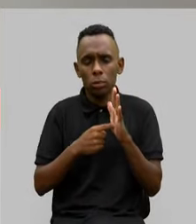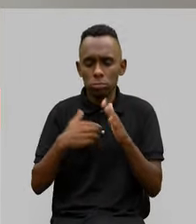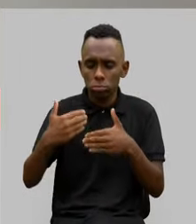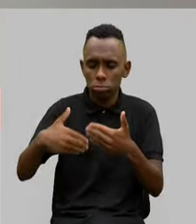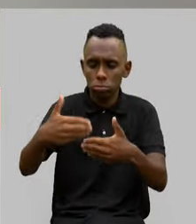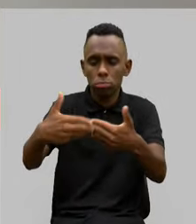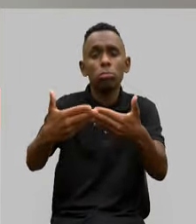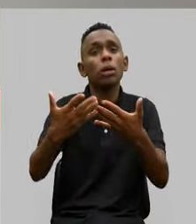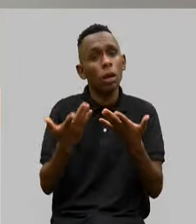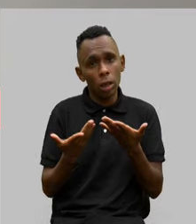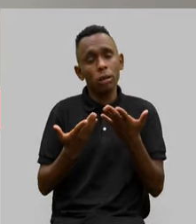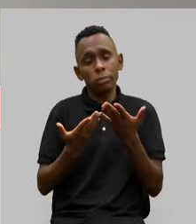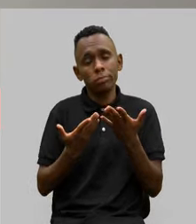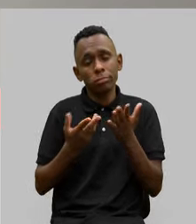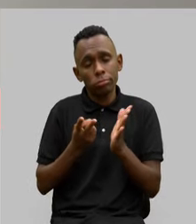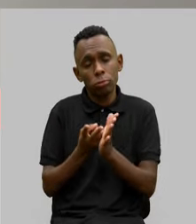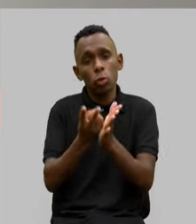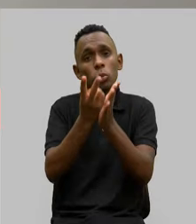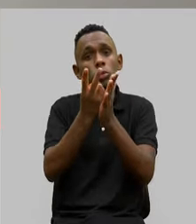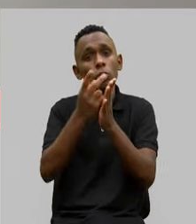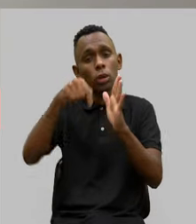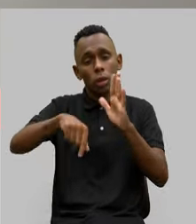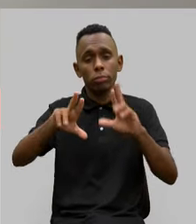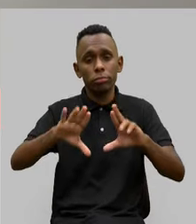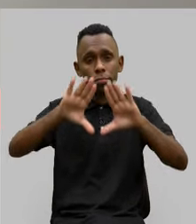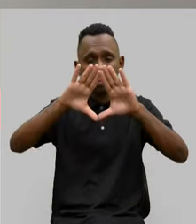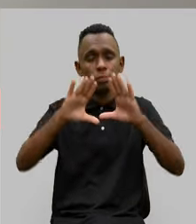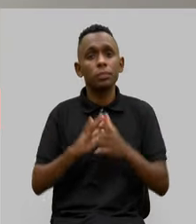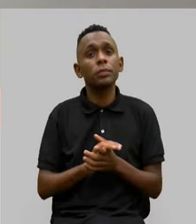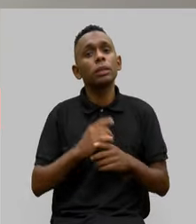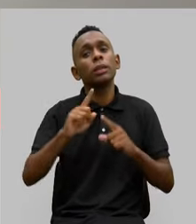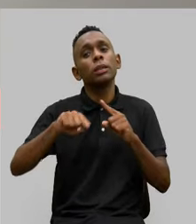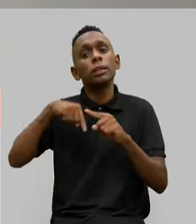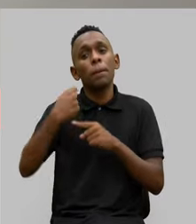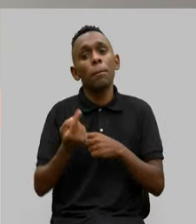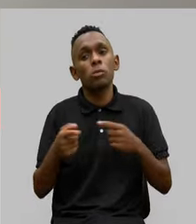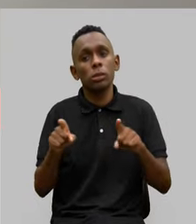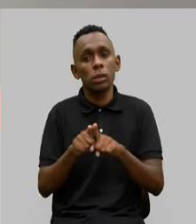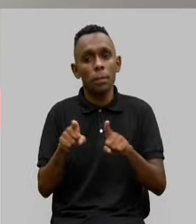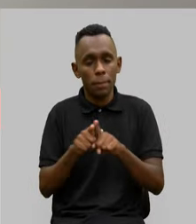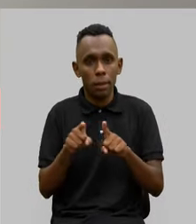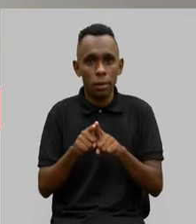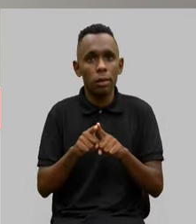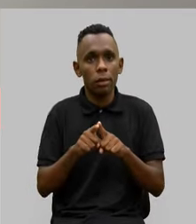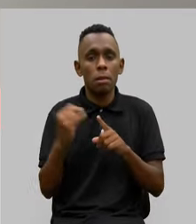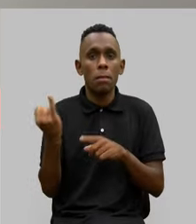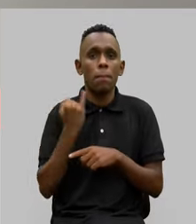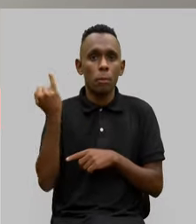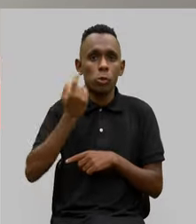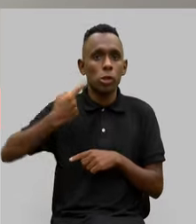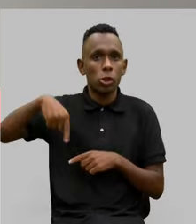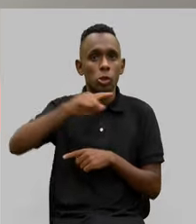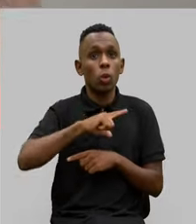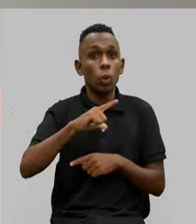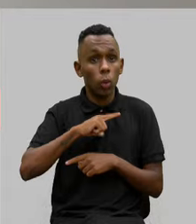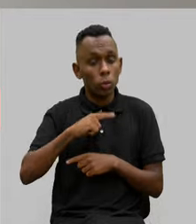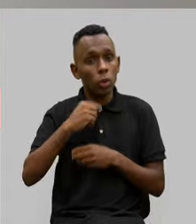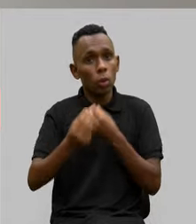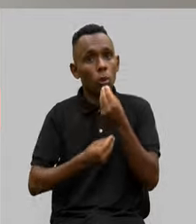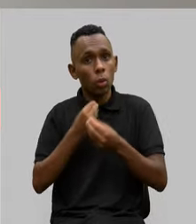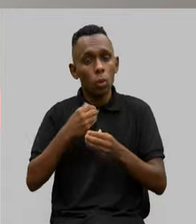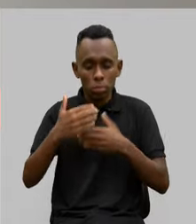obrigado é o projeto que tramita na casa eh depois disso a importância de nós termos visto como é que foi